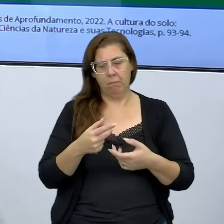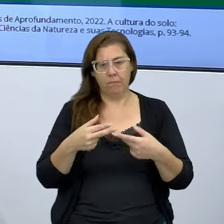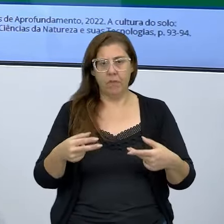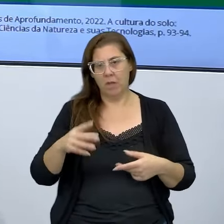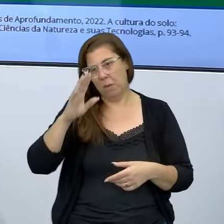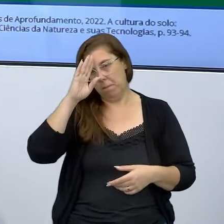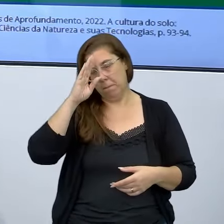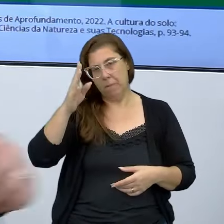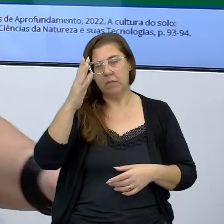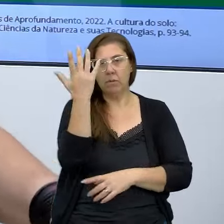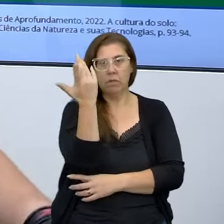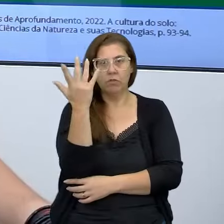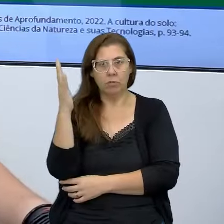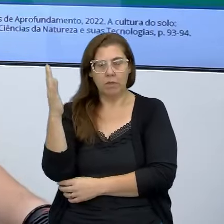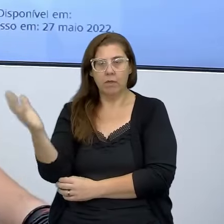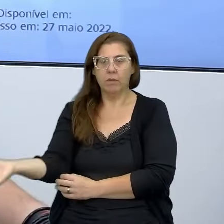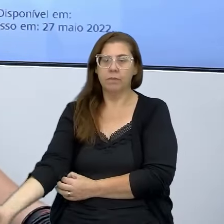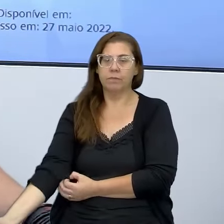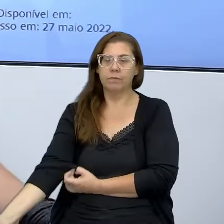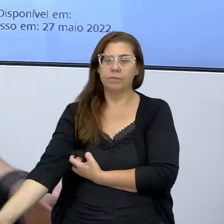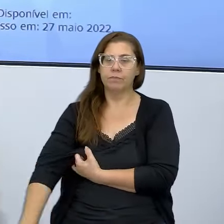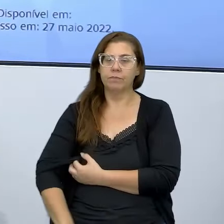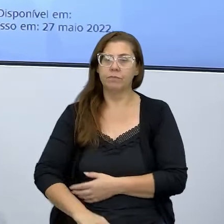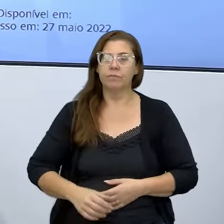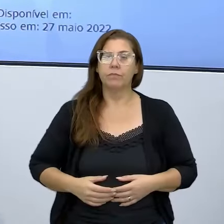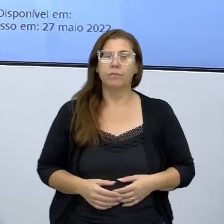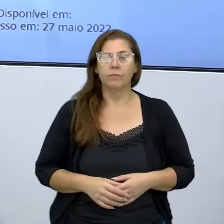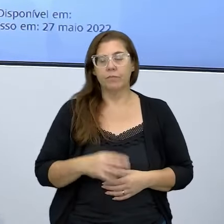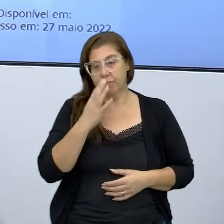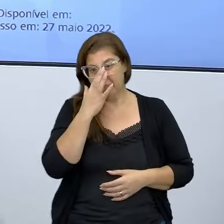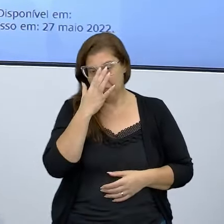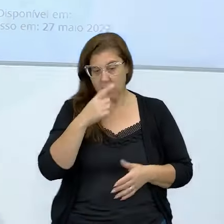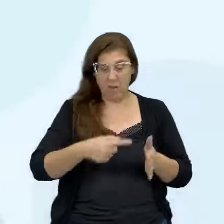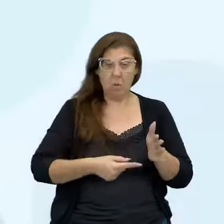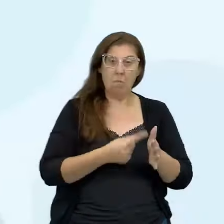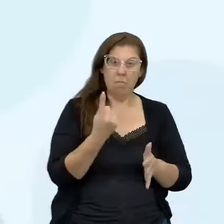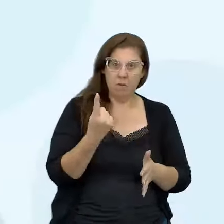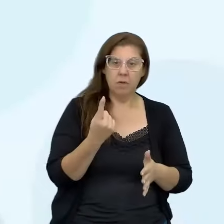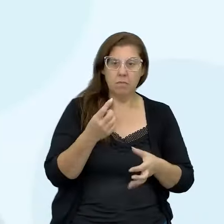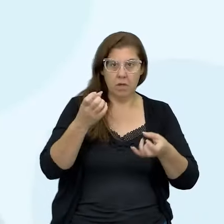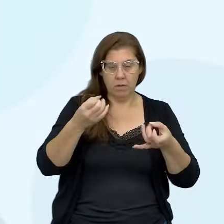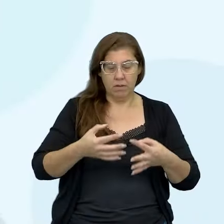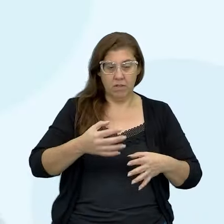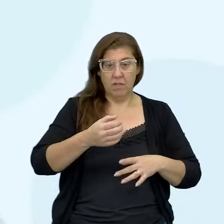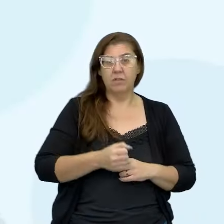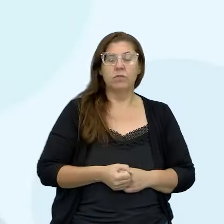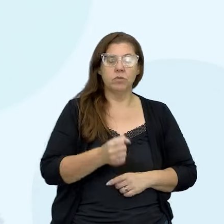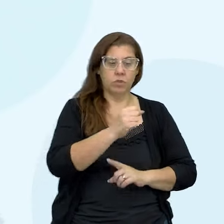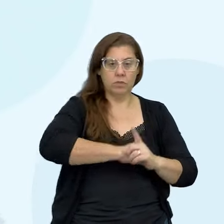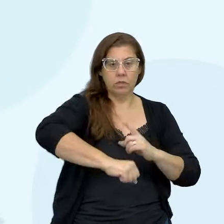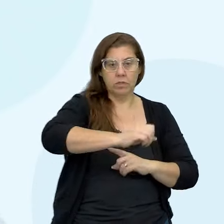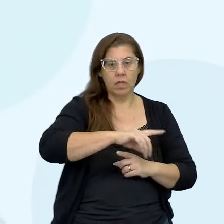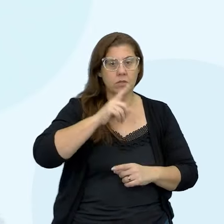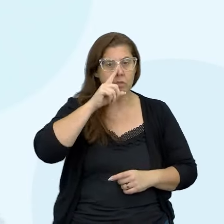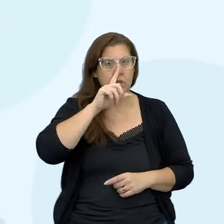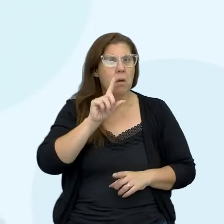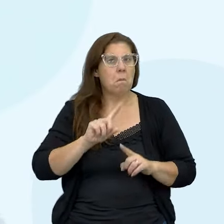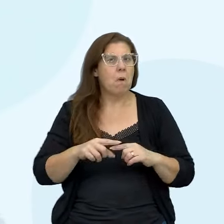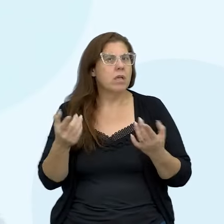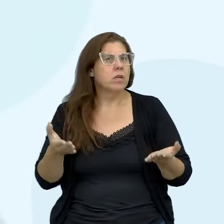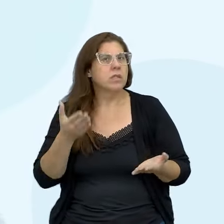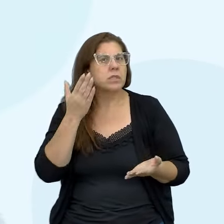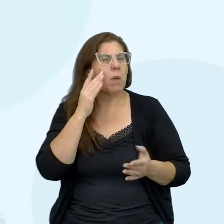aspecto ambiental, tá? E aí, a primeira coisa, né, a gente falou sobre a sociedade de risco, mas agora a gente vai definir um pouco